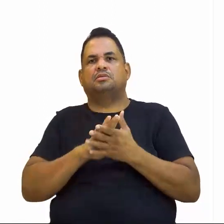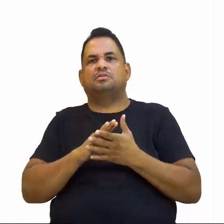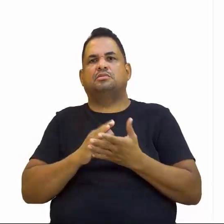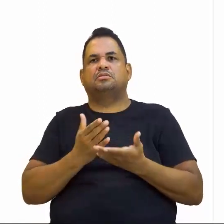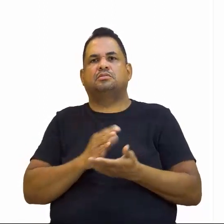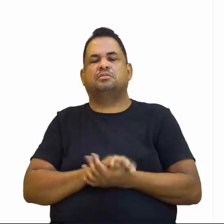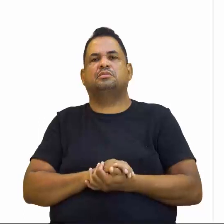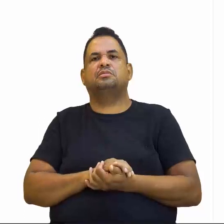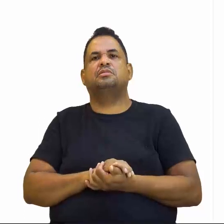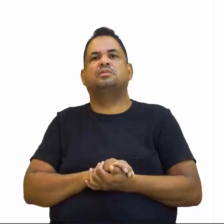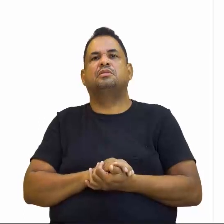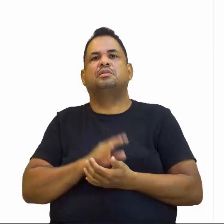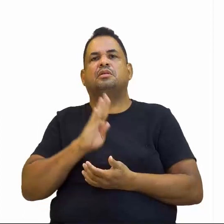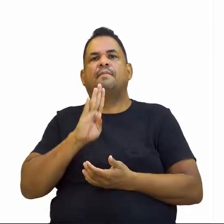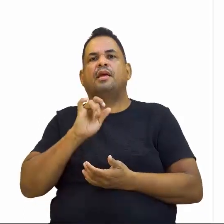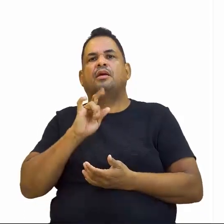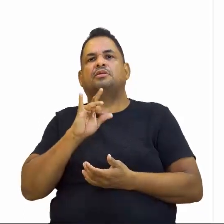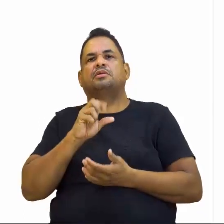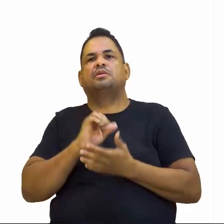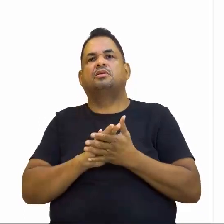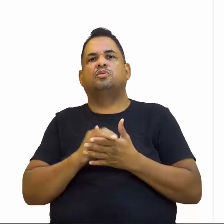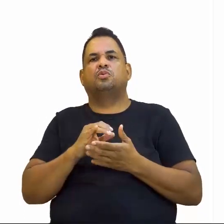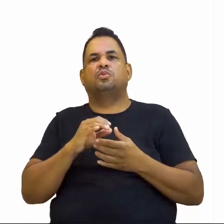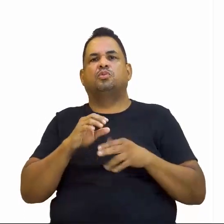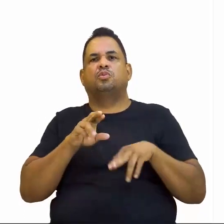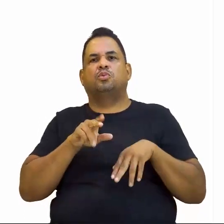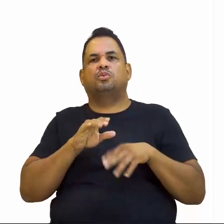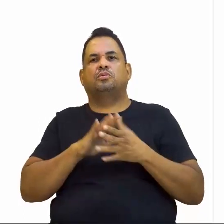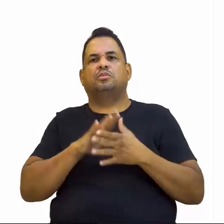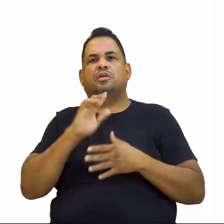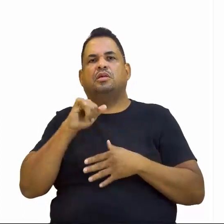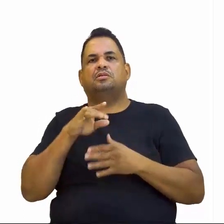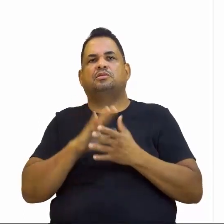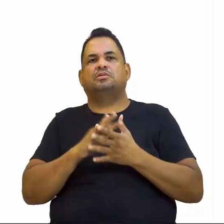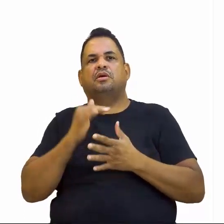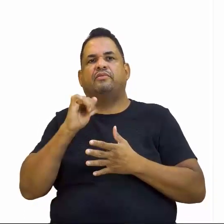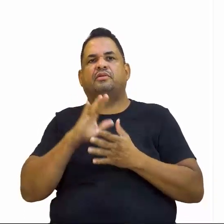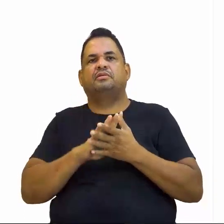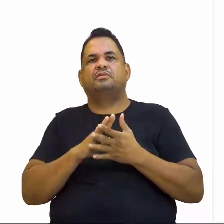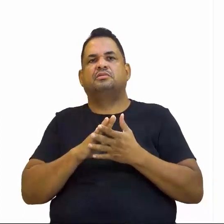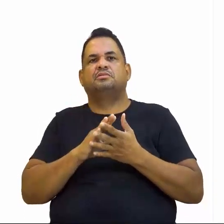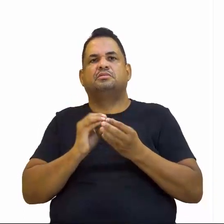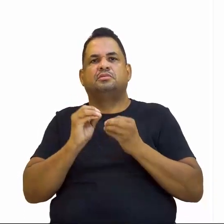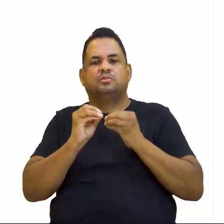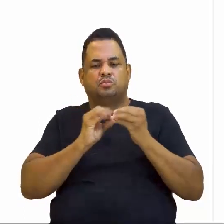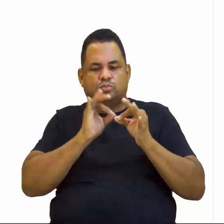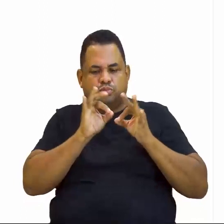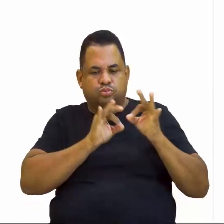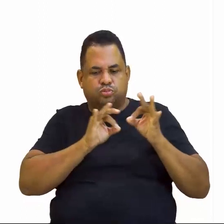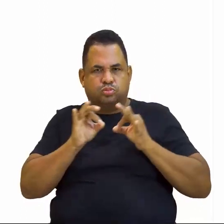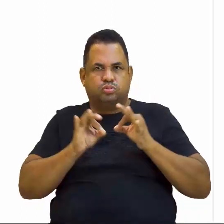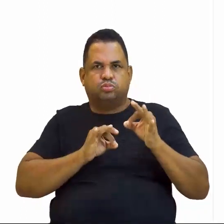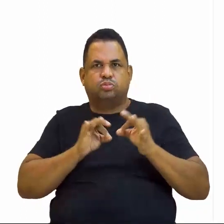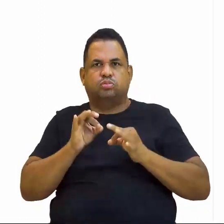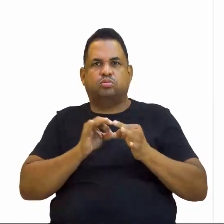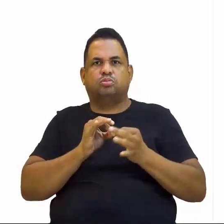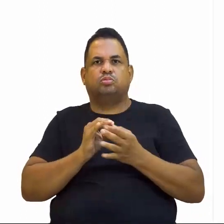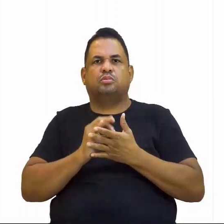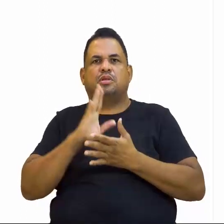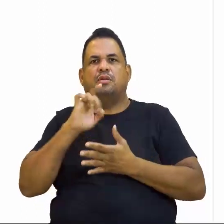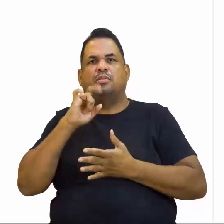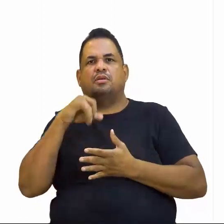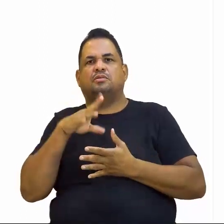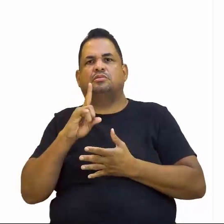na Bélgica, os irmãos Ernest e Alfred sintetizaram carbonato de sódio